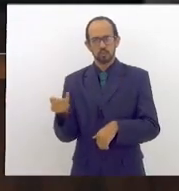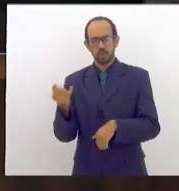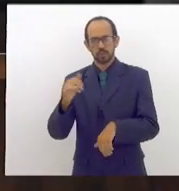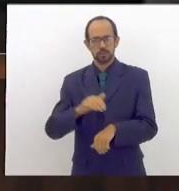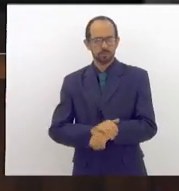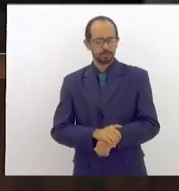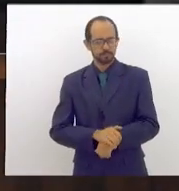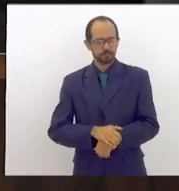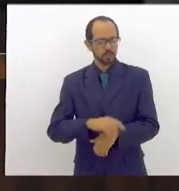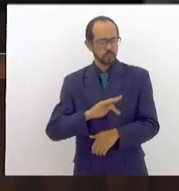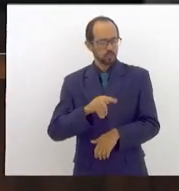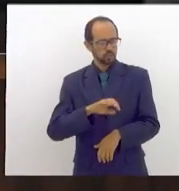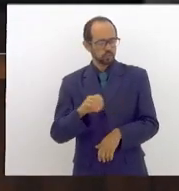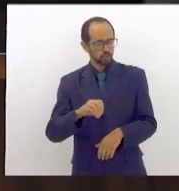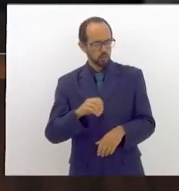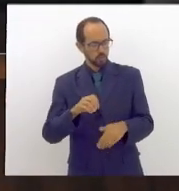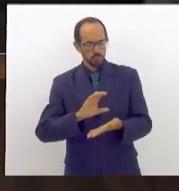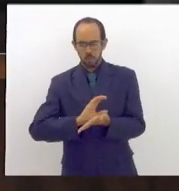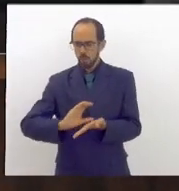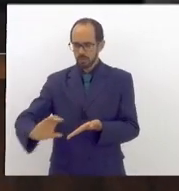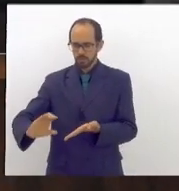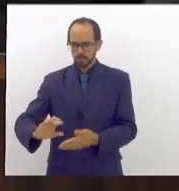orçamento Deputado Chico Machado